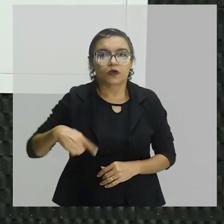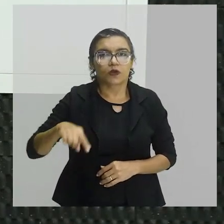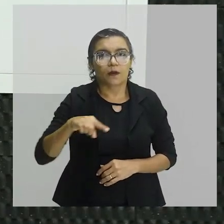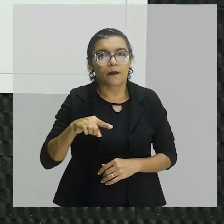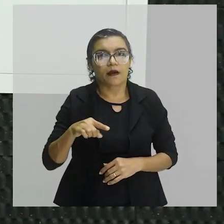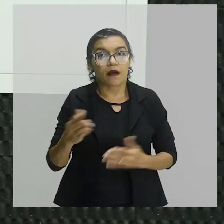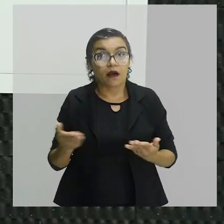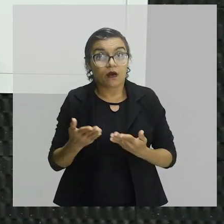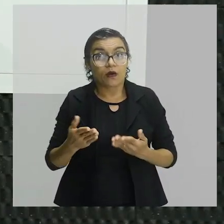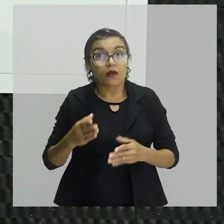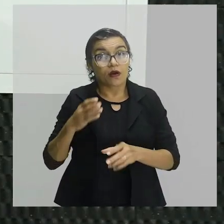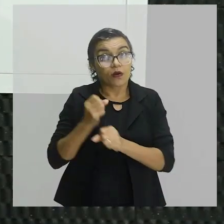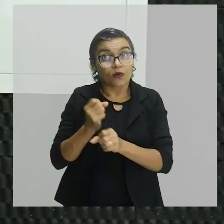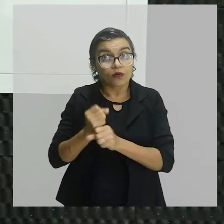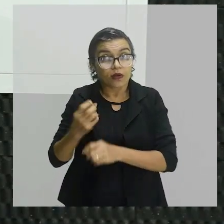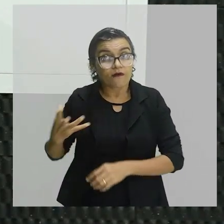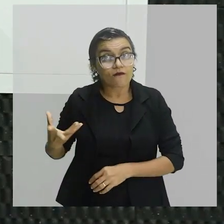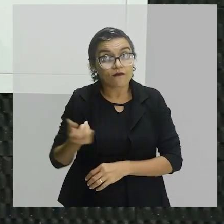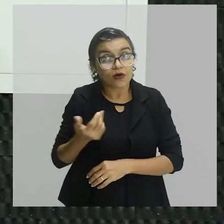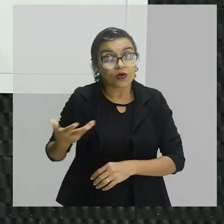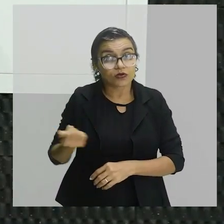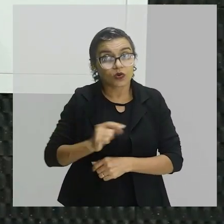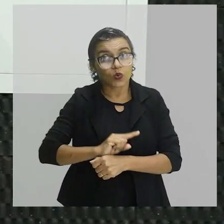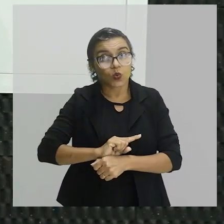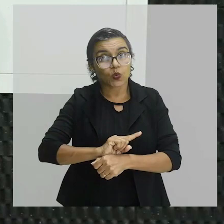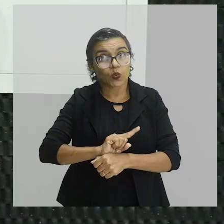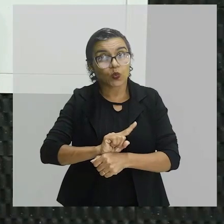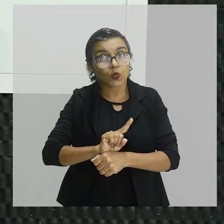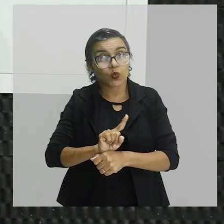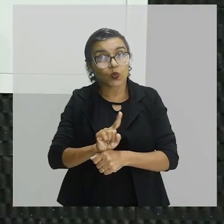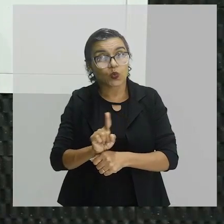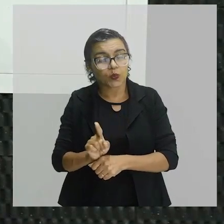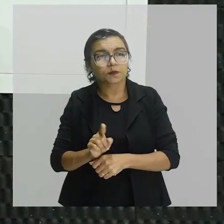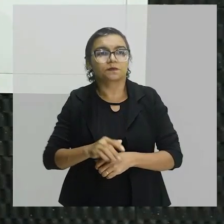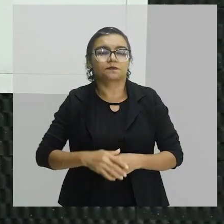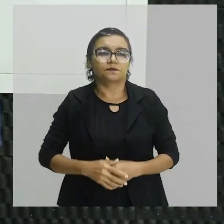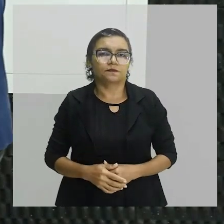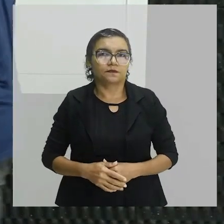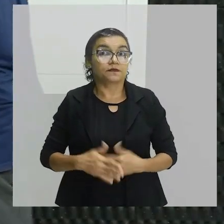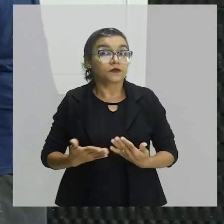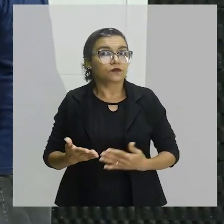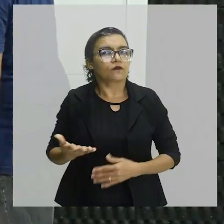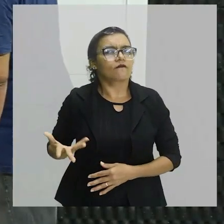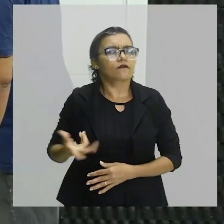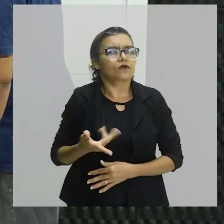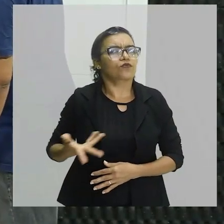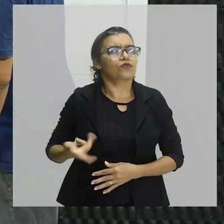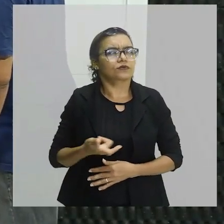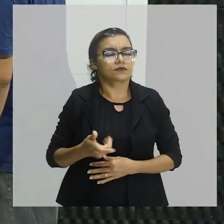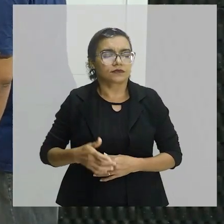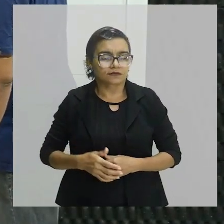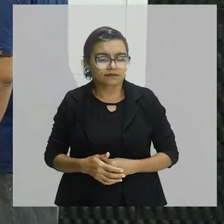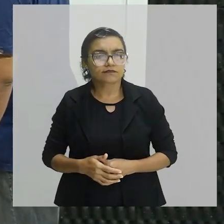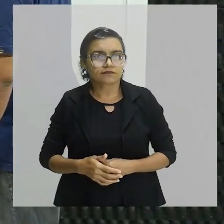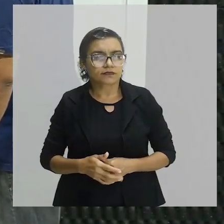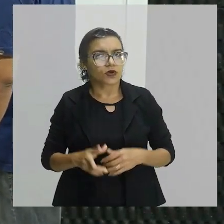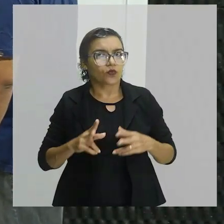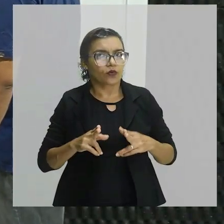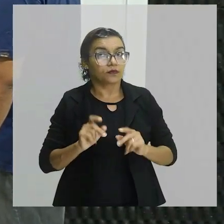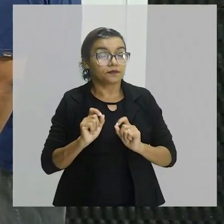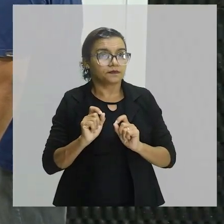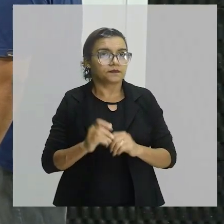a velocidade. Então, neste caso, a velocidade, né, vai ser